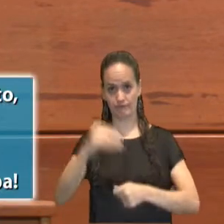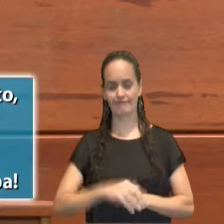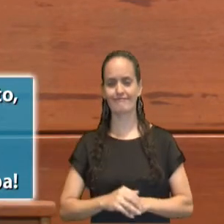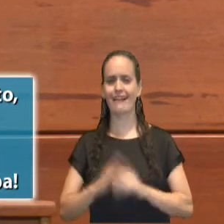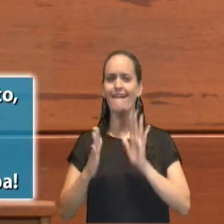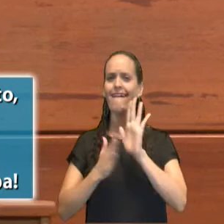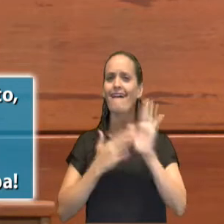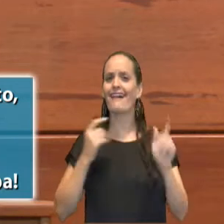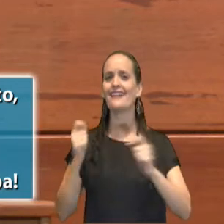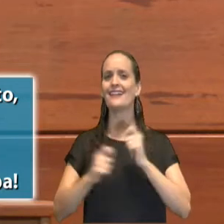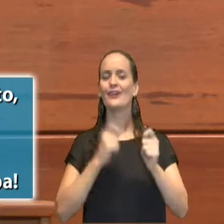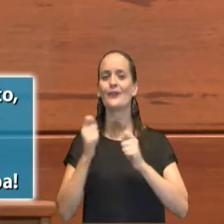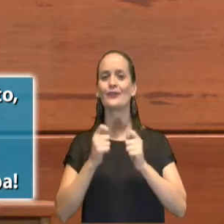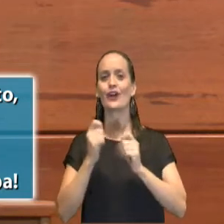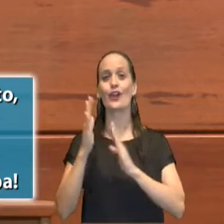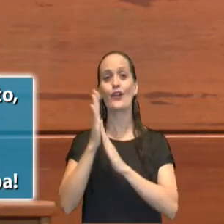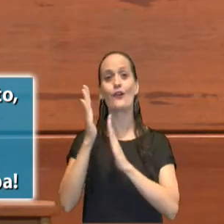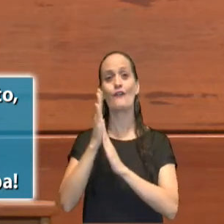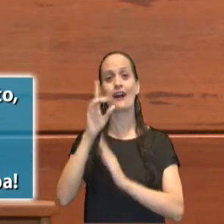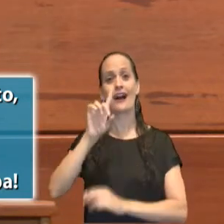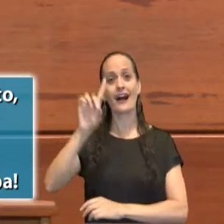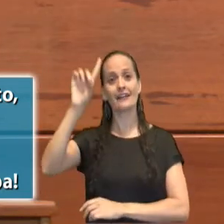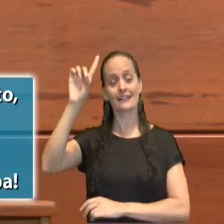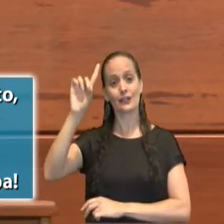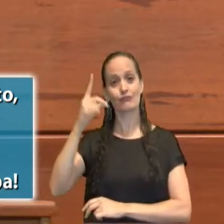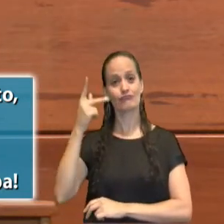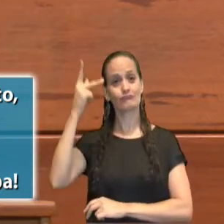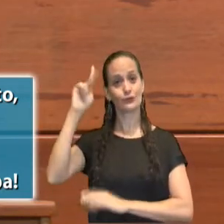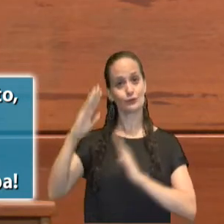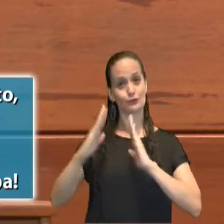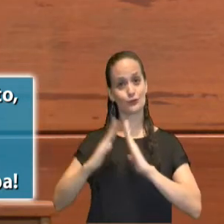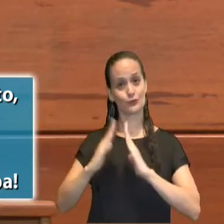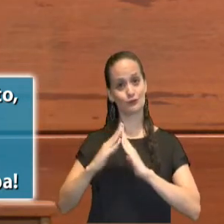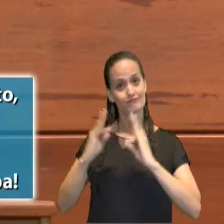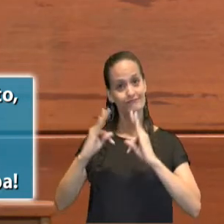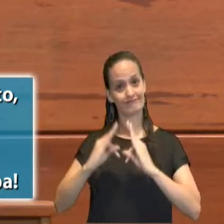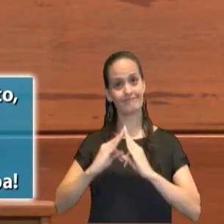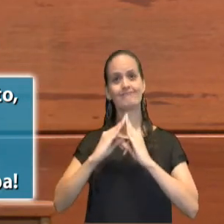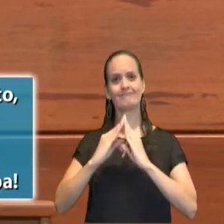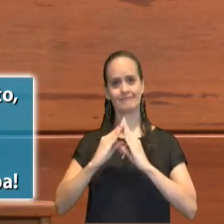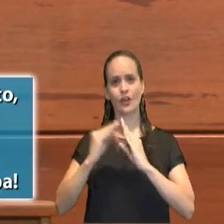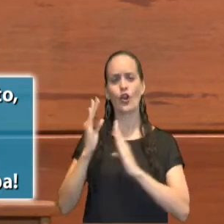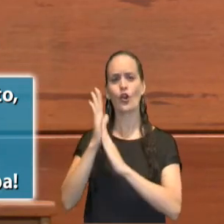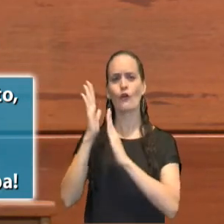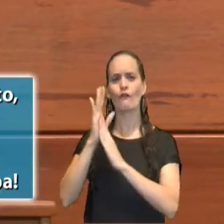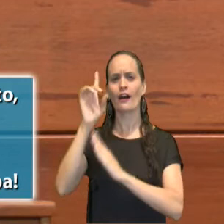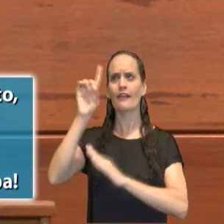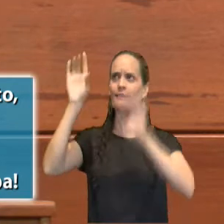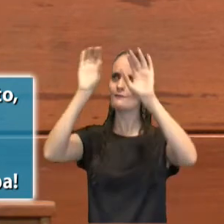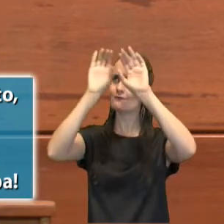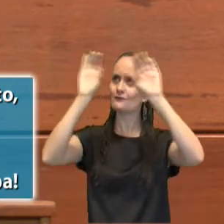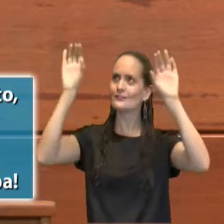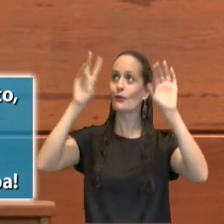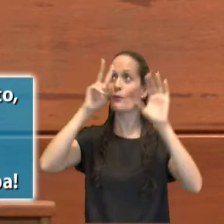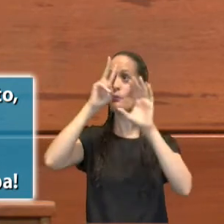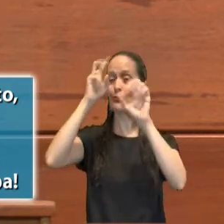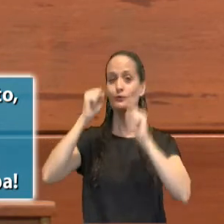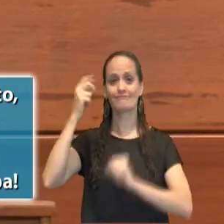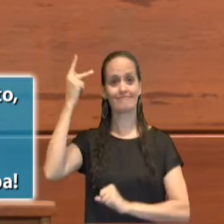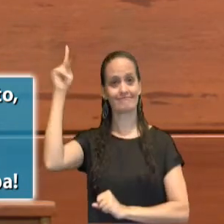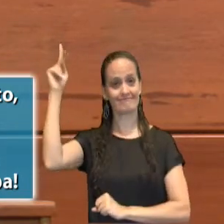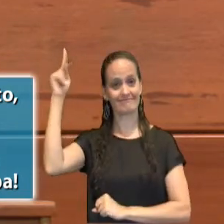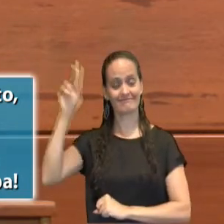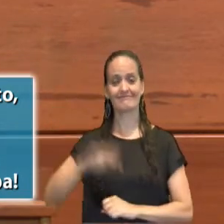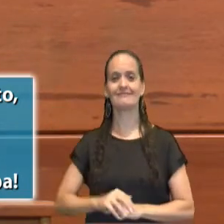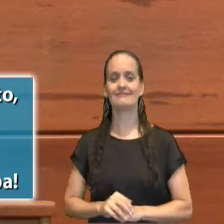Aleluia! Louvai a Deus no seu santuário, louvai-o no firmamento, obra do seu poder.